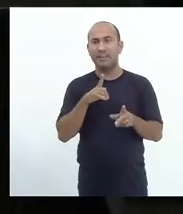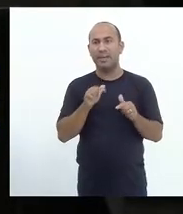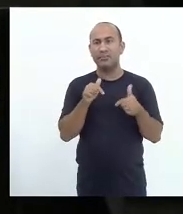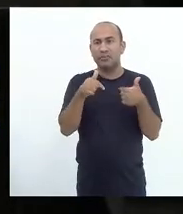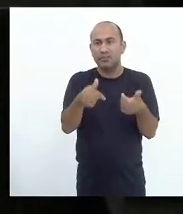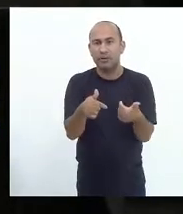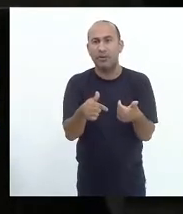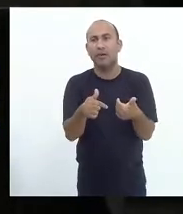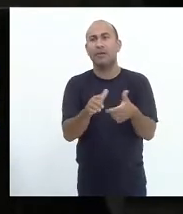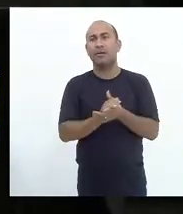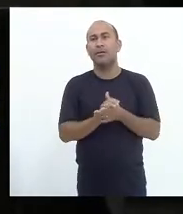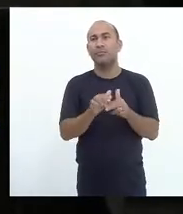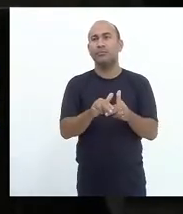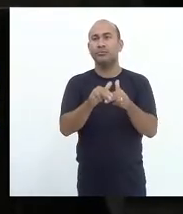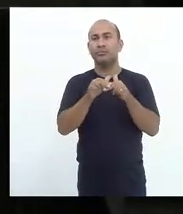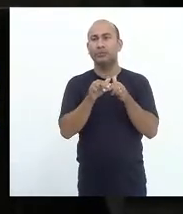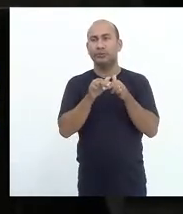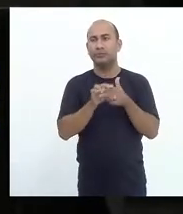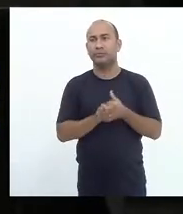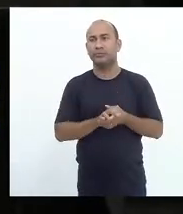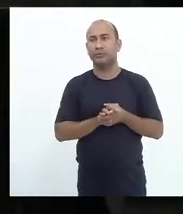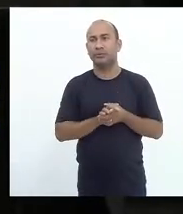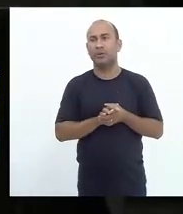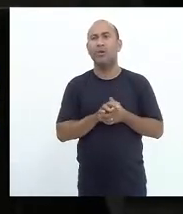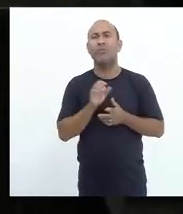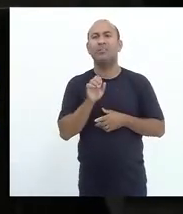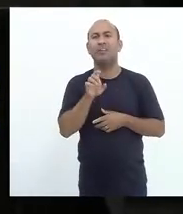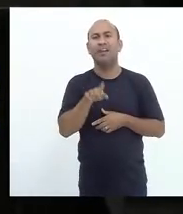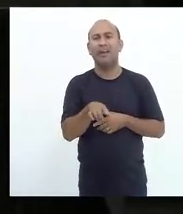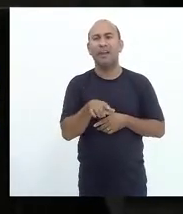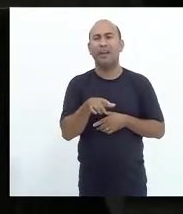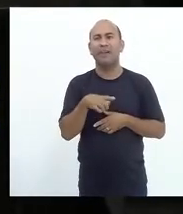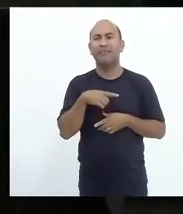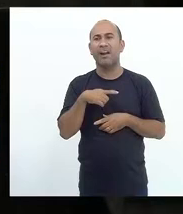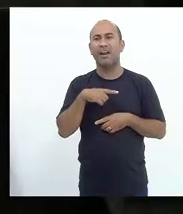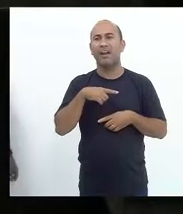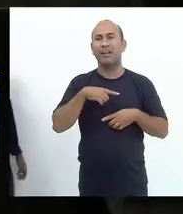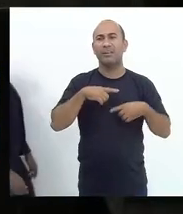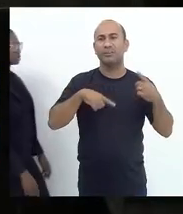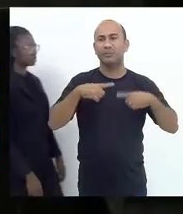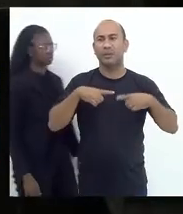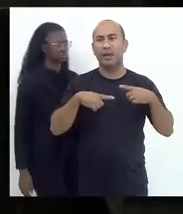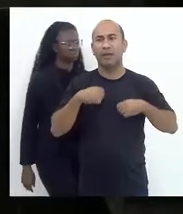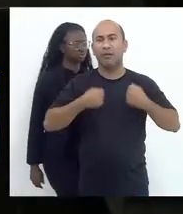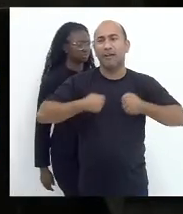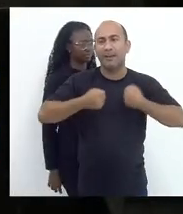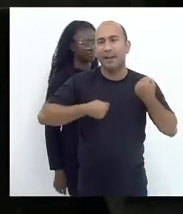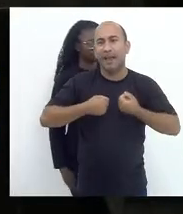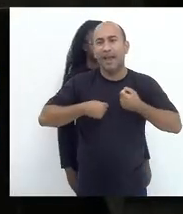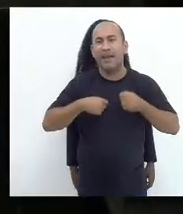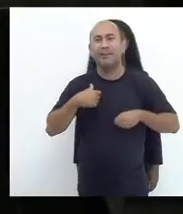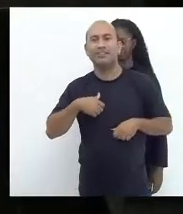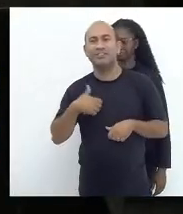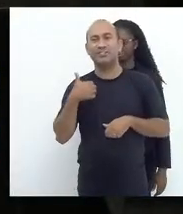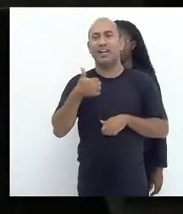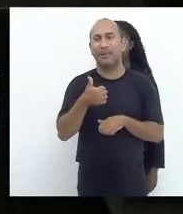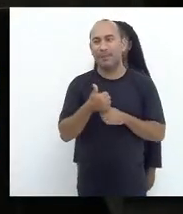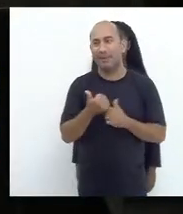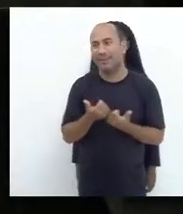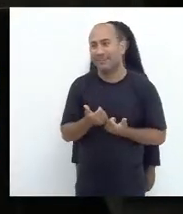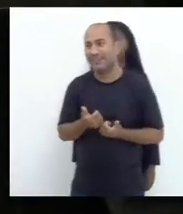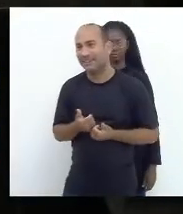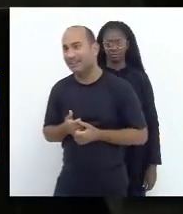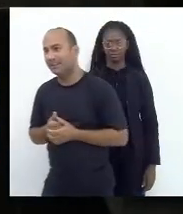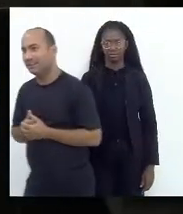um disciplinamento municipal. Isso, mas o que é isso? Nós vamos disputar uma corrida de 100 metros? É quem chega primeiro? É quem faz um ato primeiro?